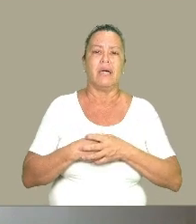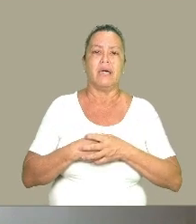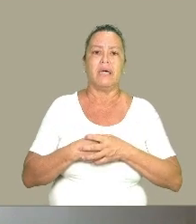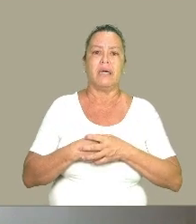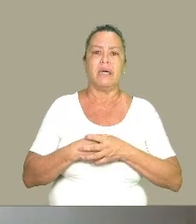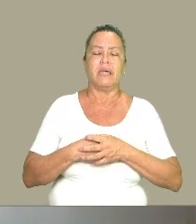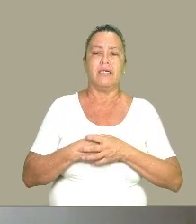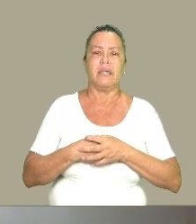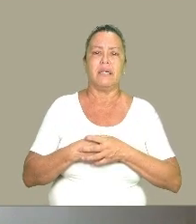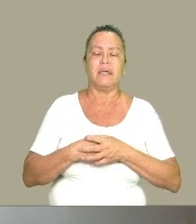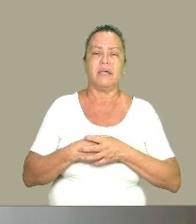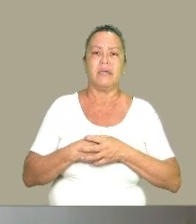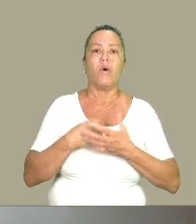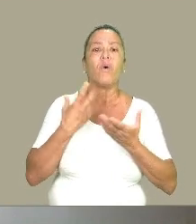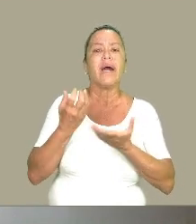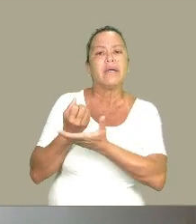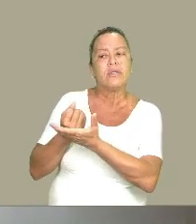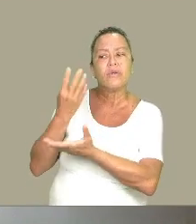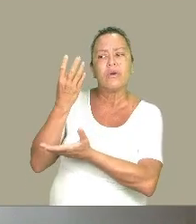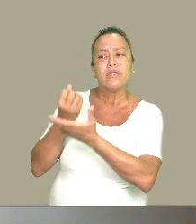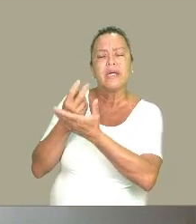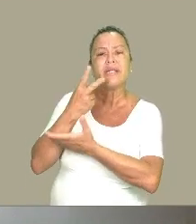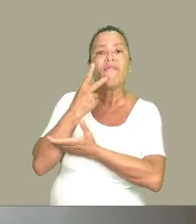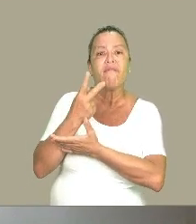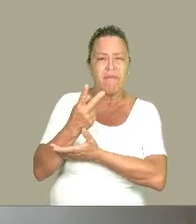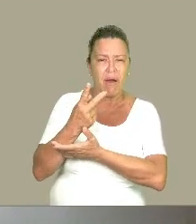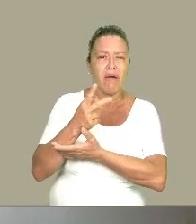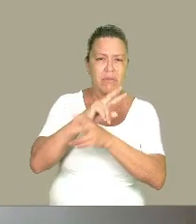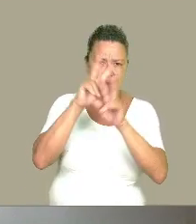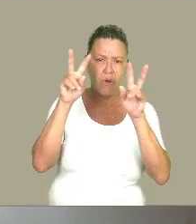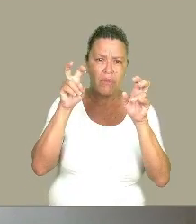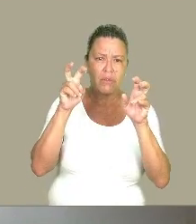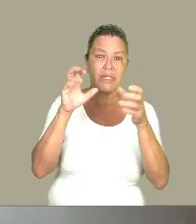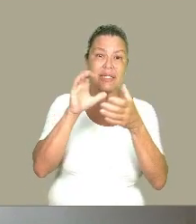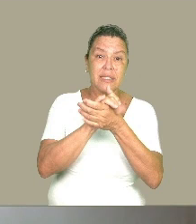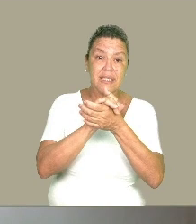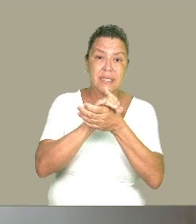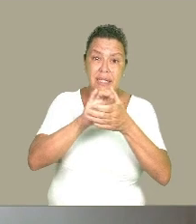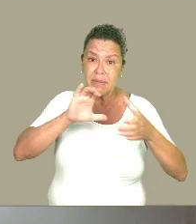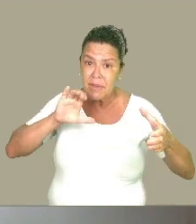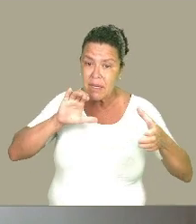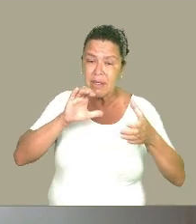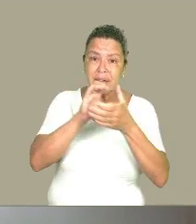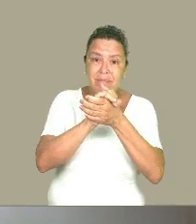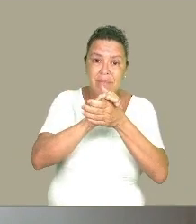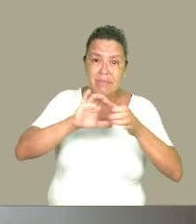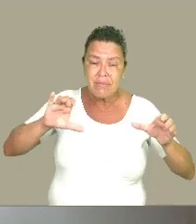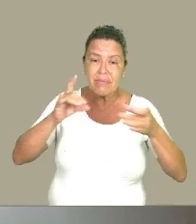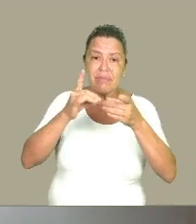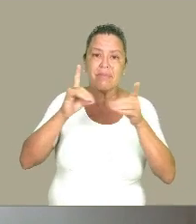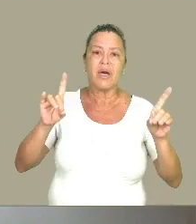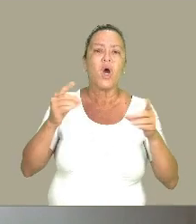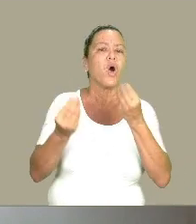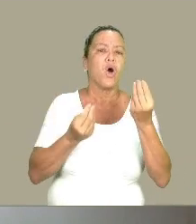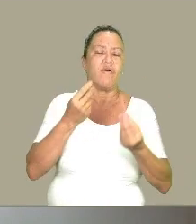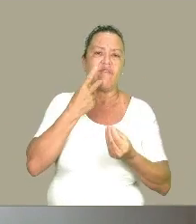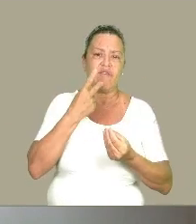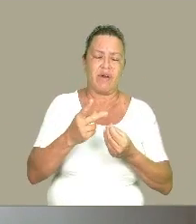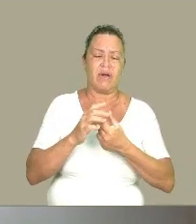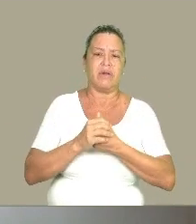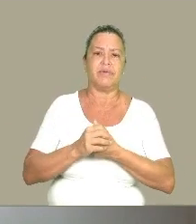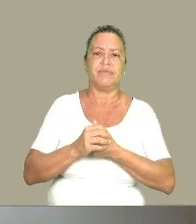a gente verificar o que a doutrina diz em relação a essa separação. Será que a doutrina espírita condena